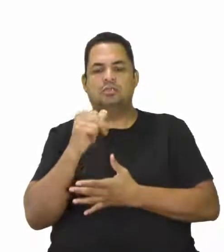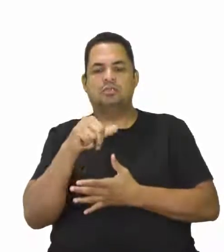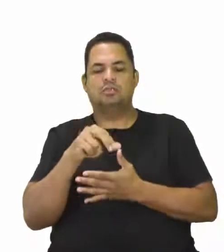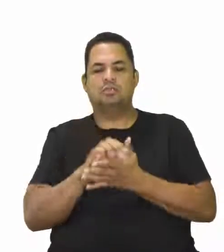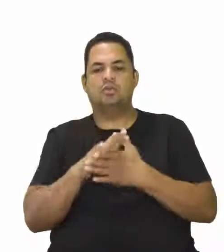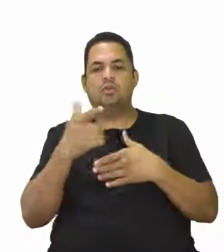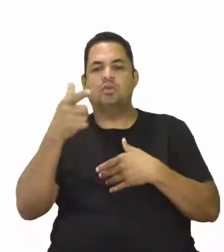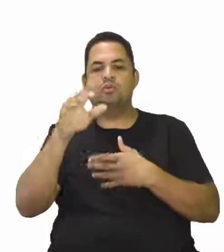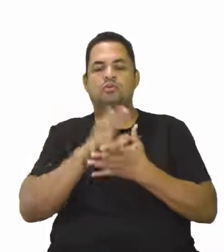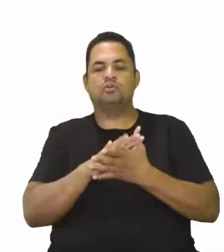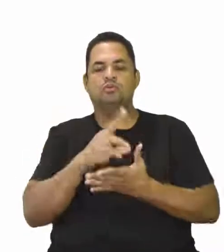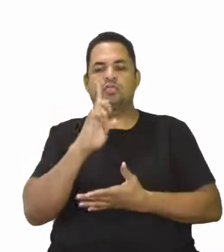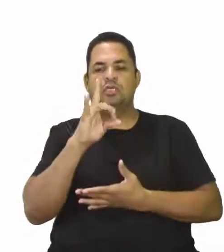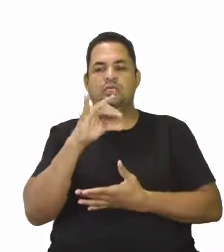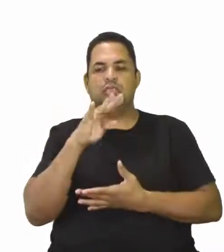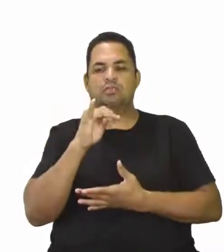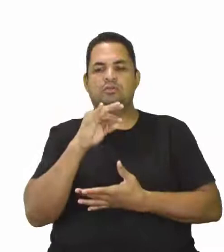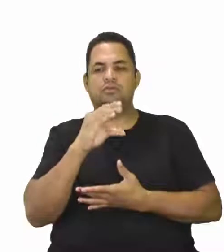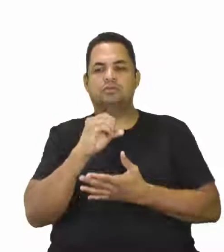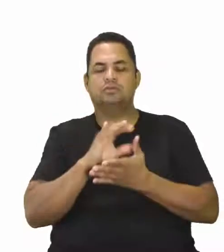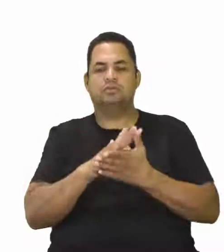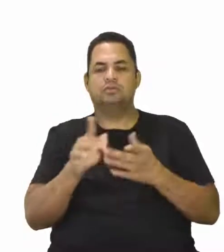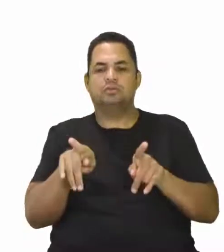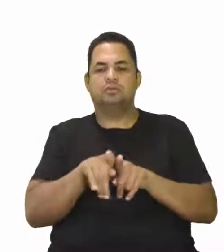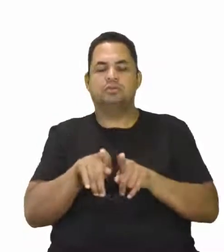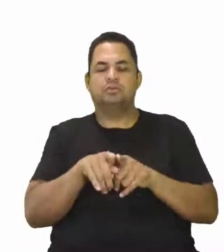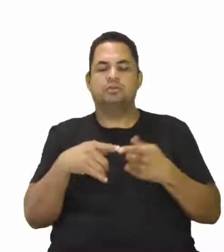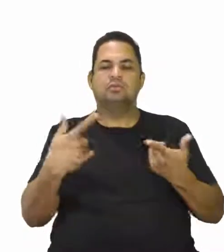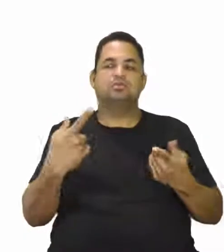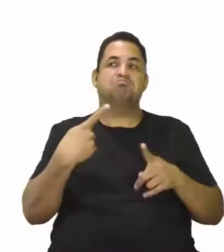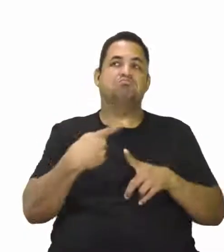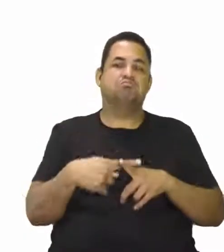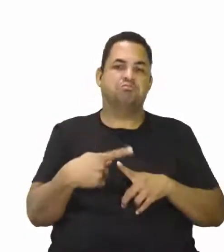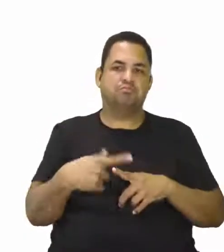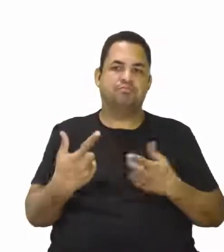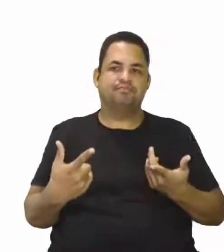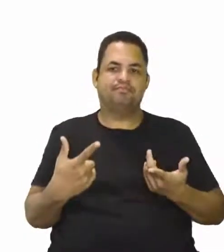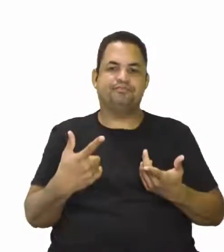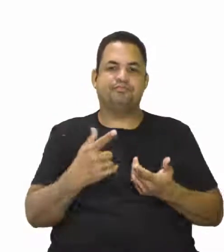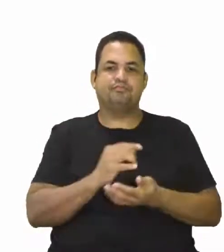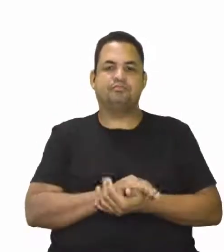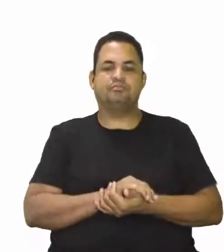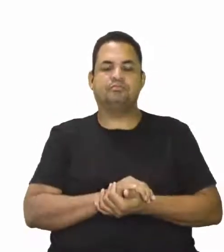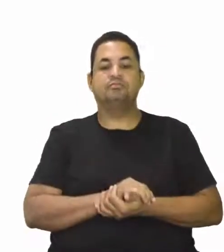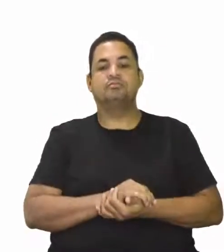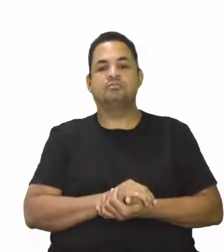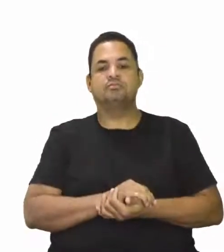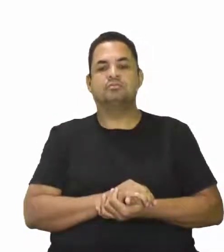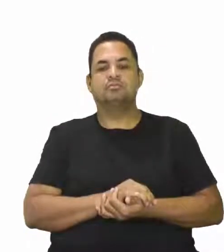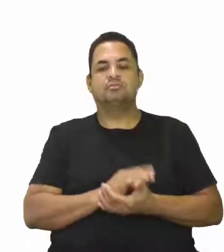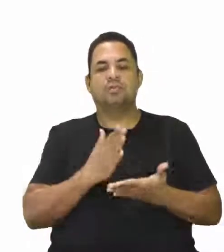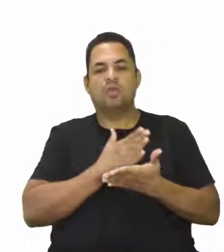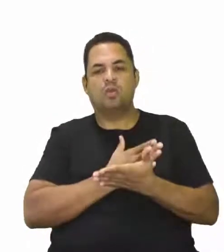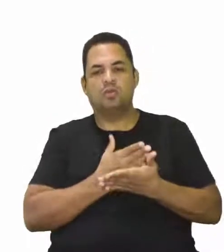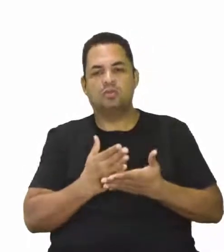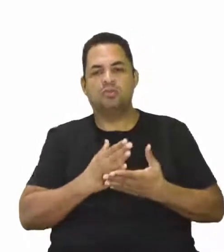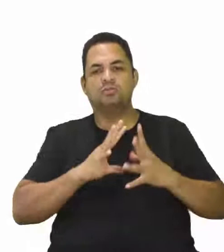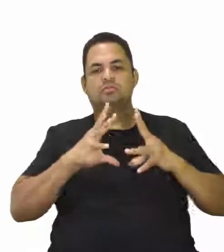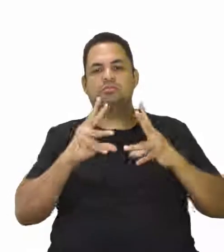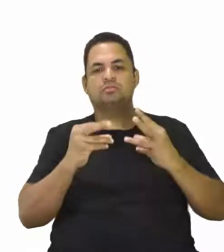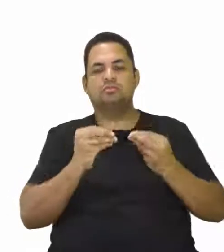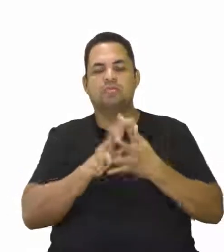outros dialetos. E aí, por causa disso, Por esse motivo que começa toda